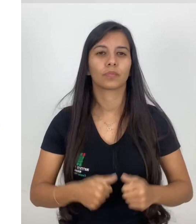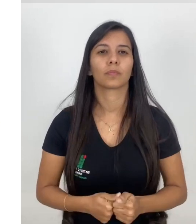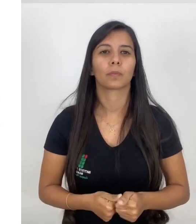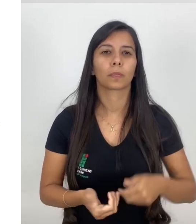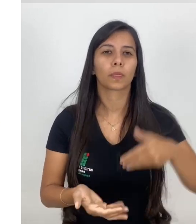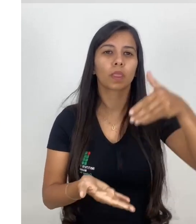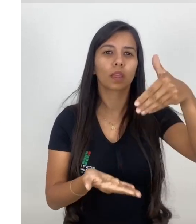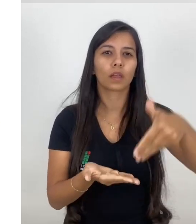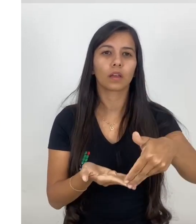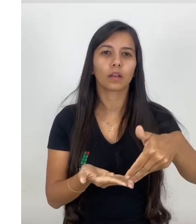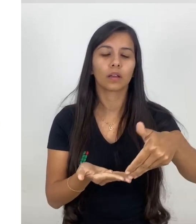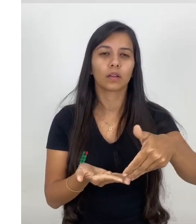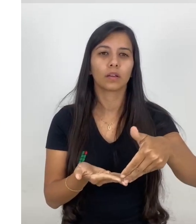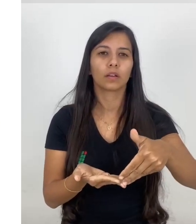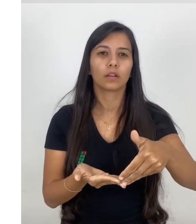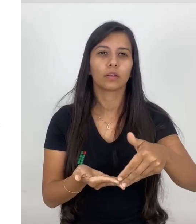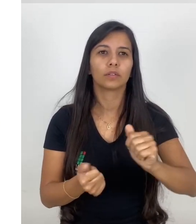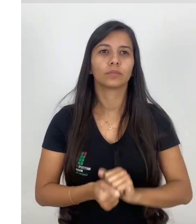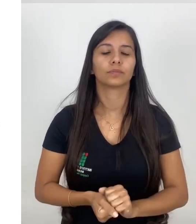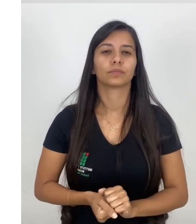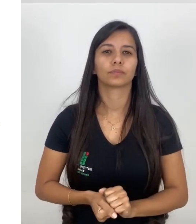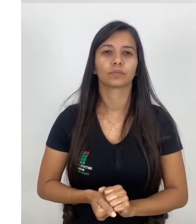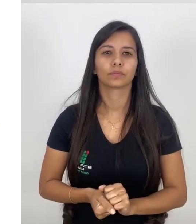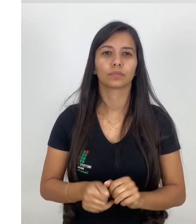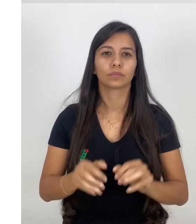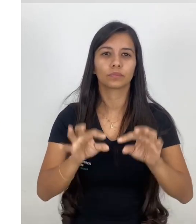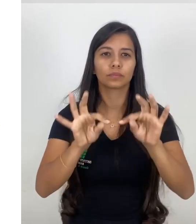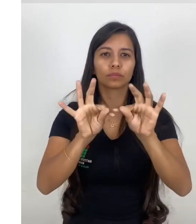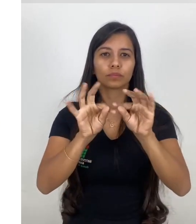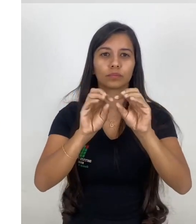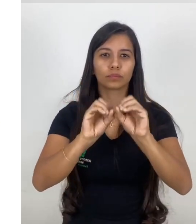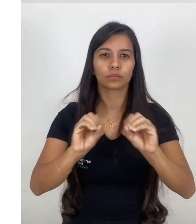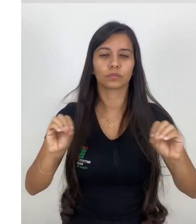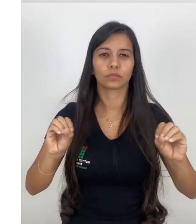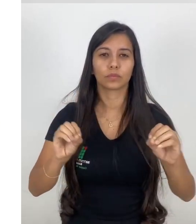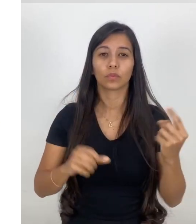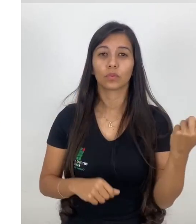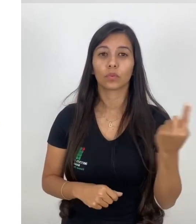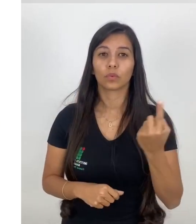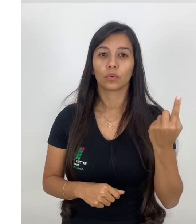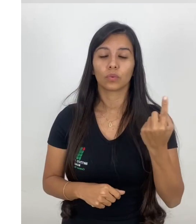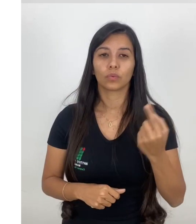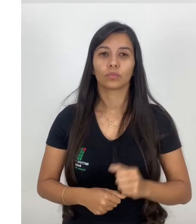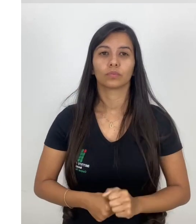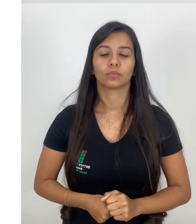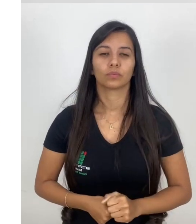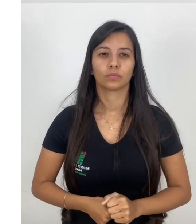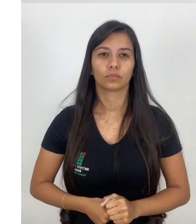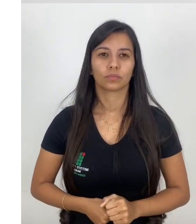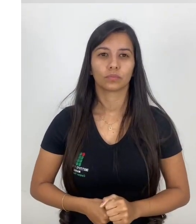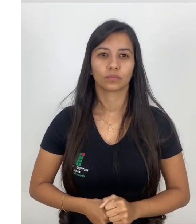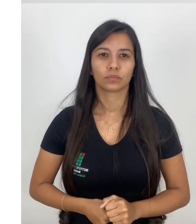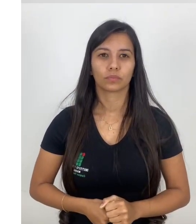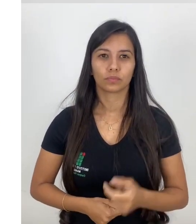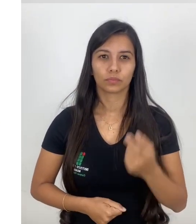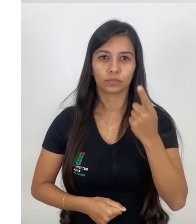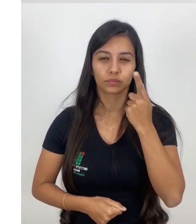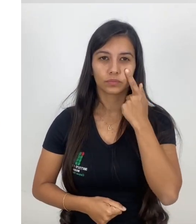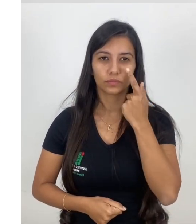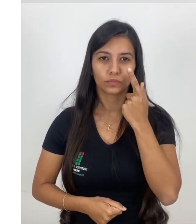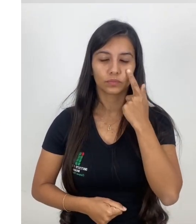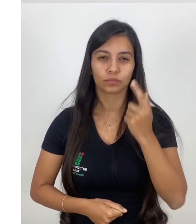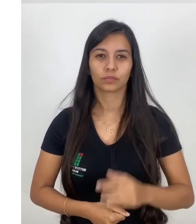dividindo. A última fase é a telófase 1. Na telófase 1, a gente tem